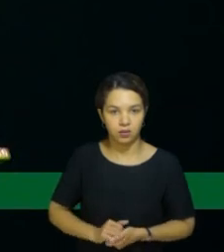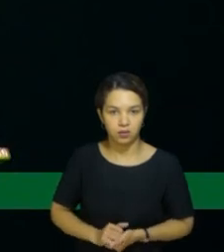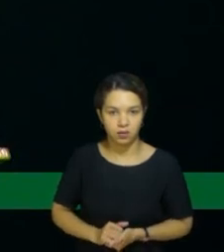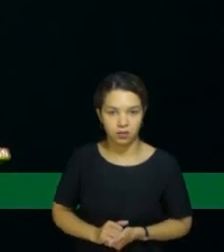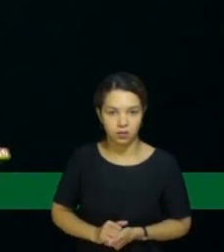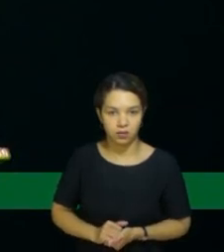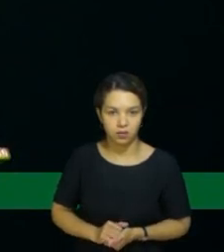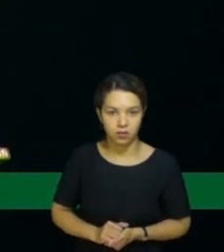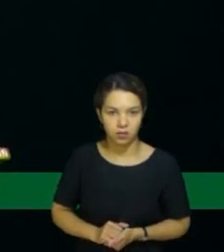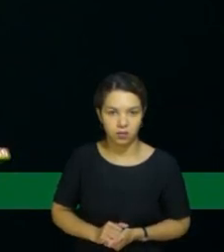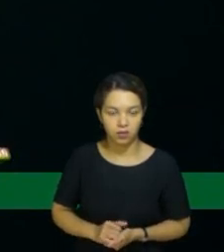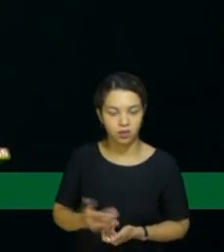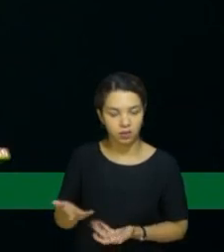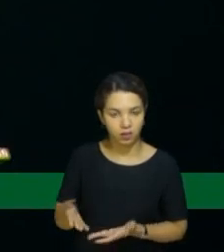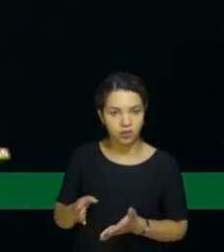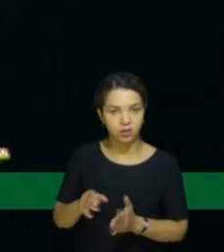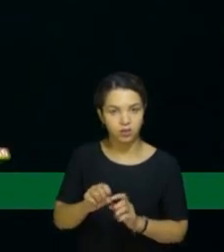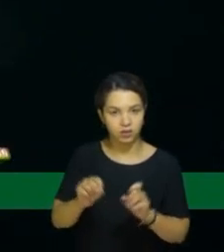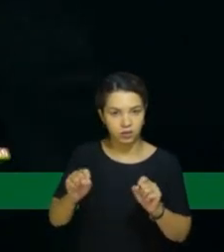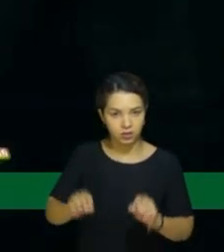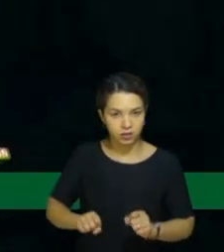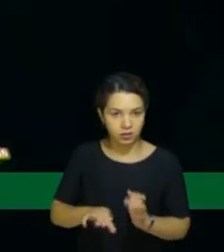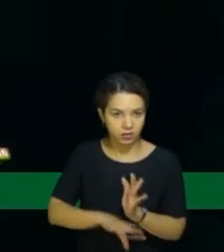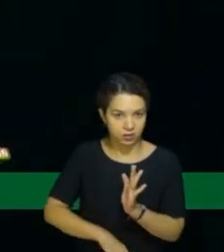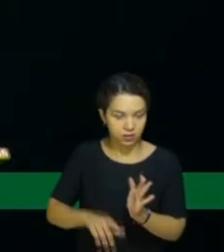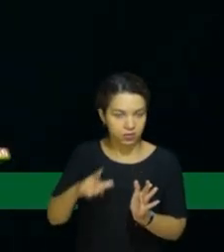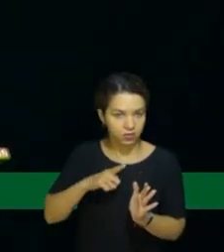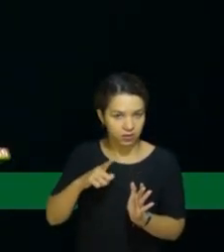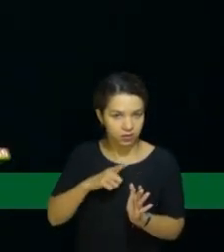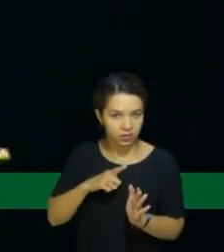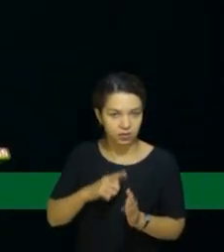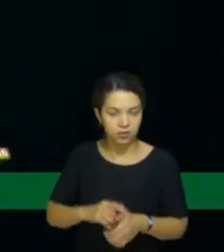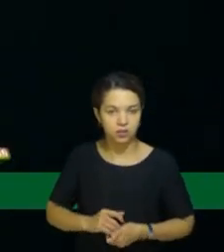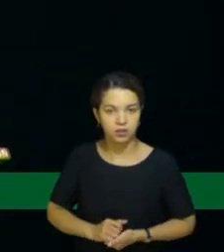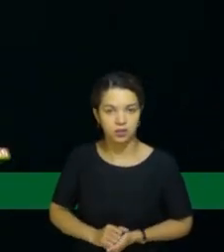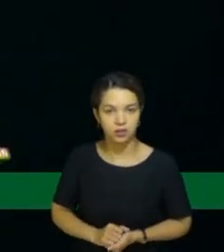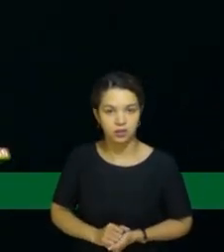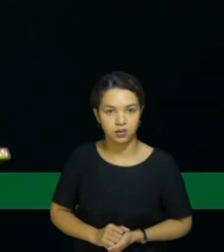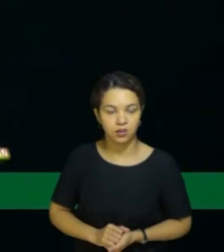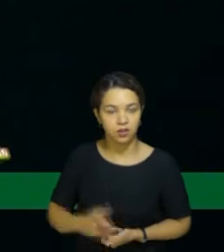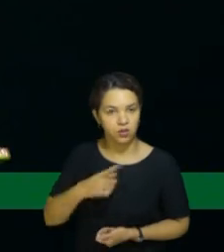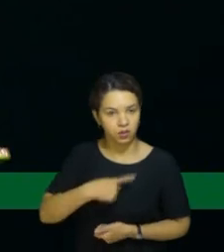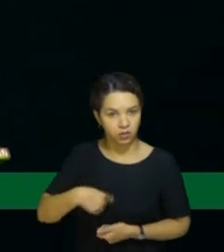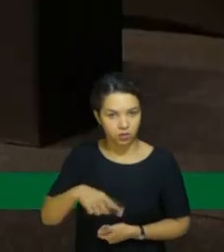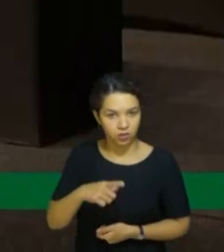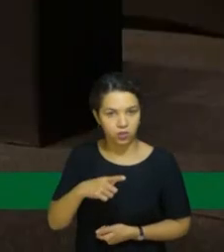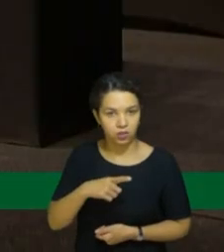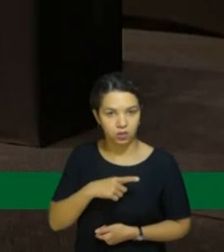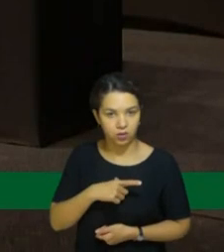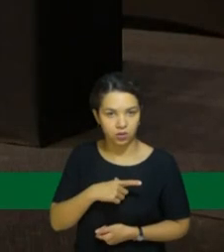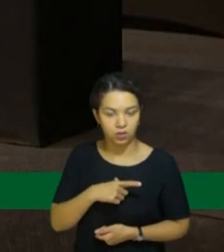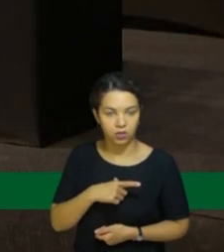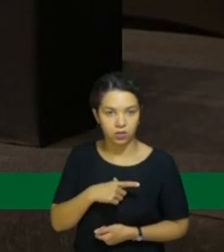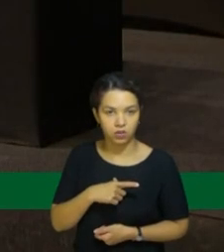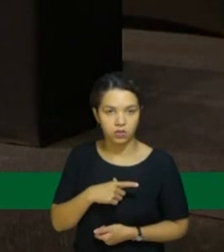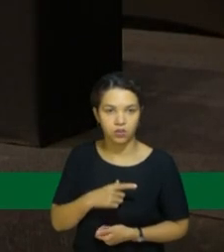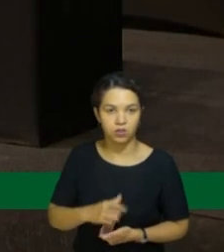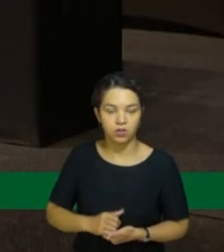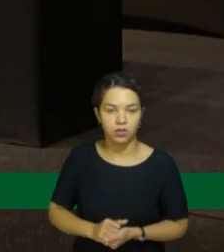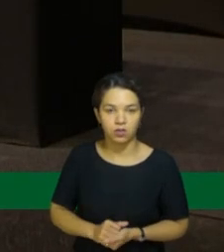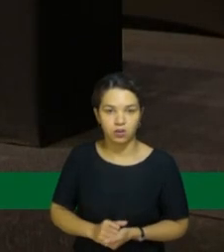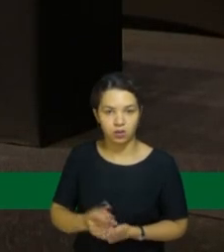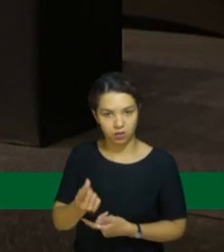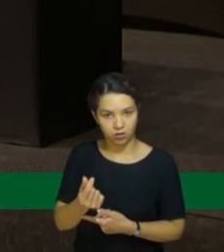tal sistema isso dito nós temos a muito menos capacidade de capital de giro para